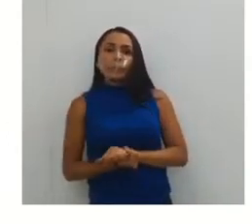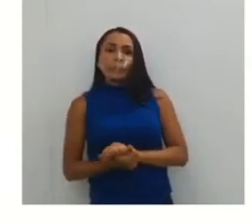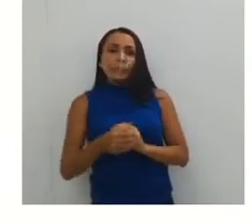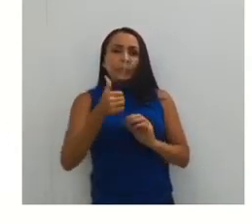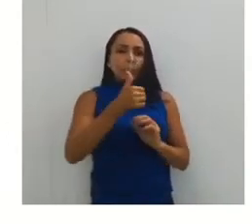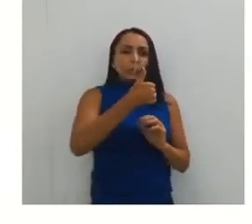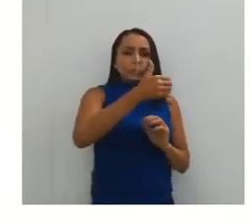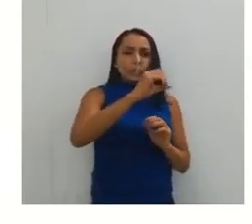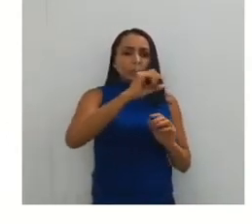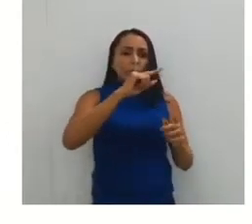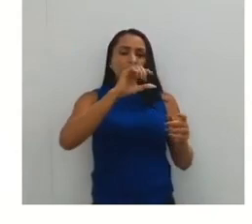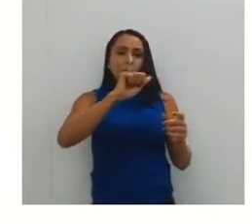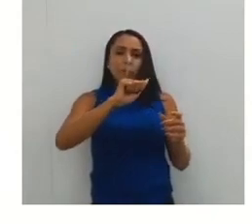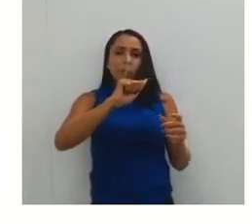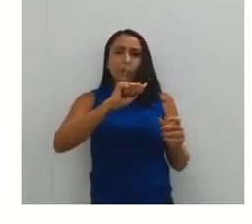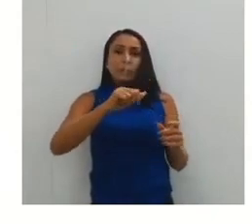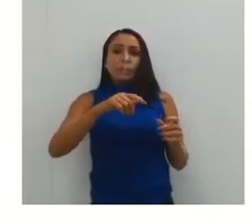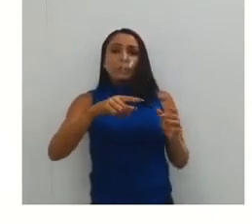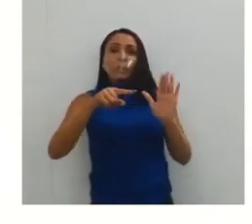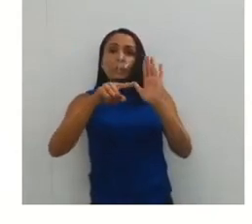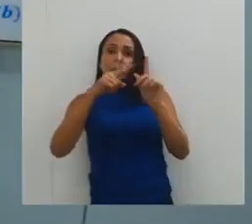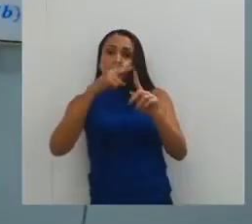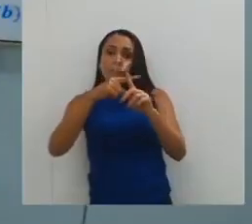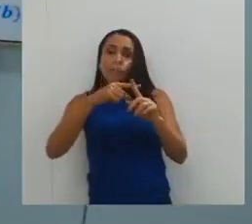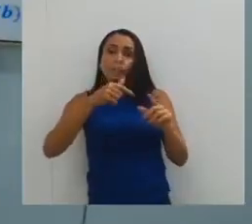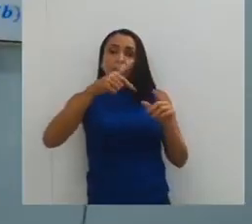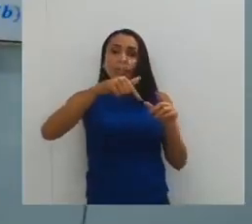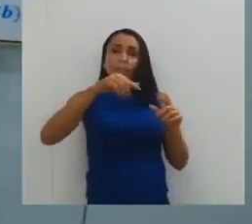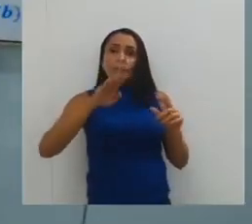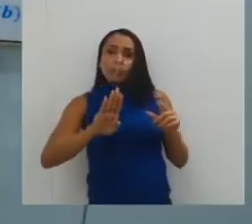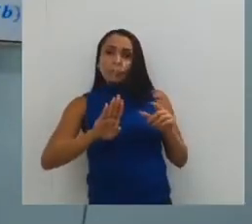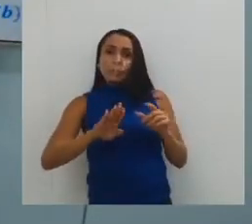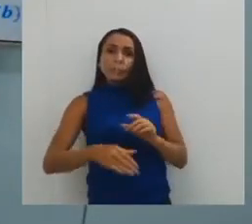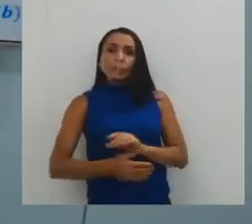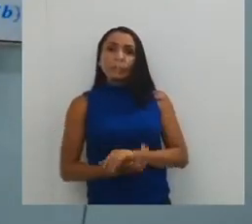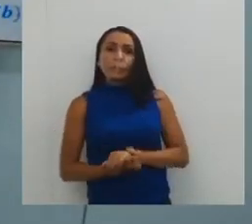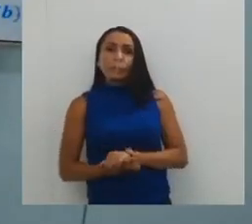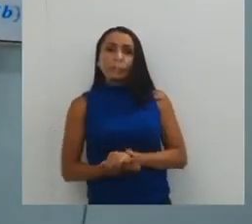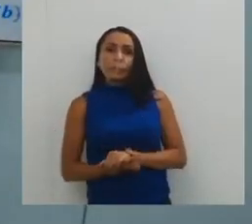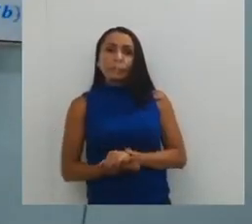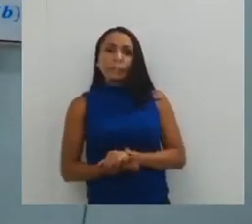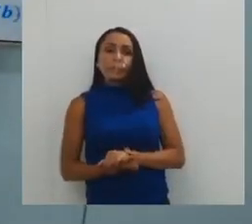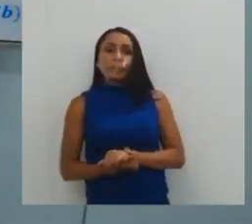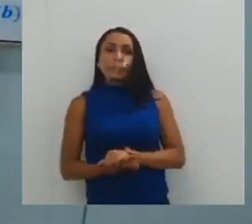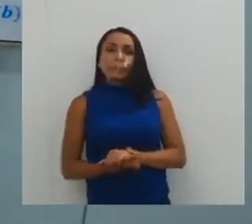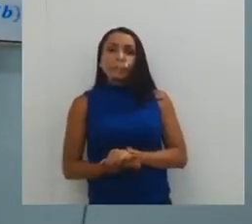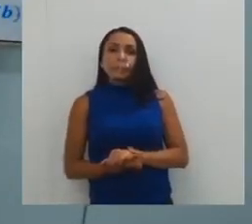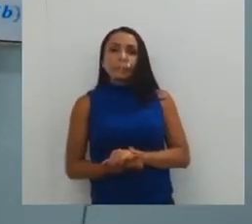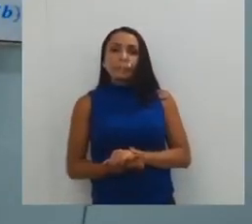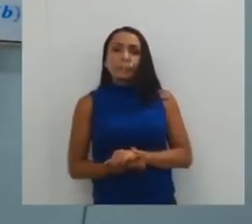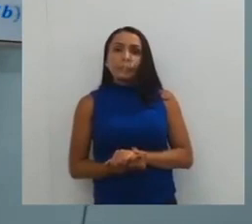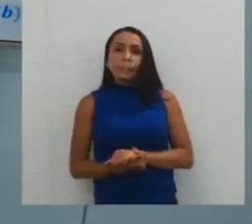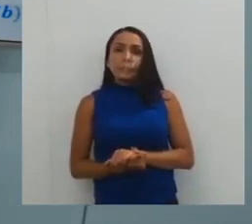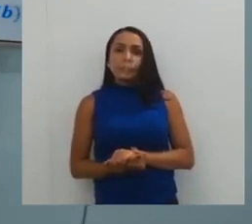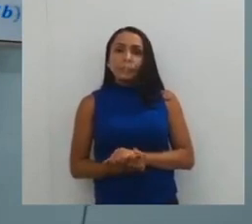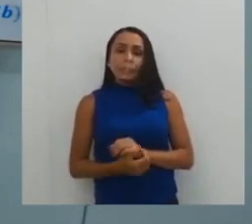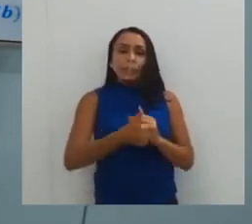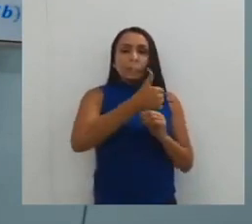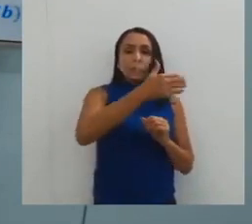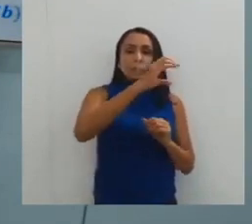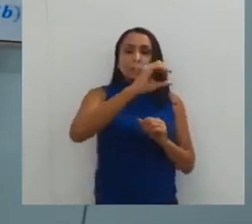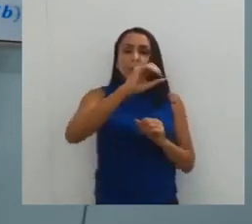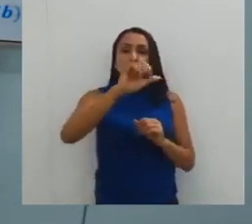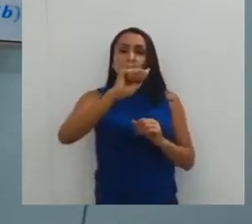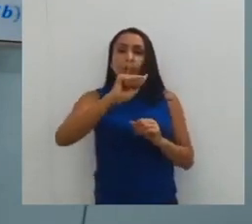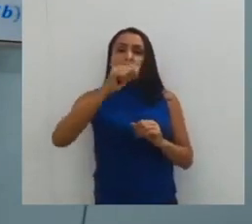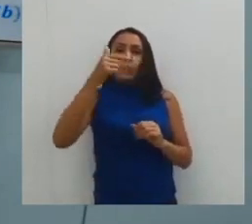10A mais 7B vezes 10A menos 7B. Então, ó, se eu tenho aqui 100A ao